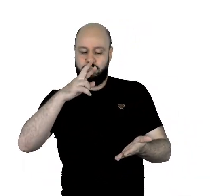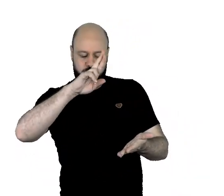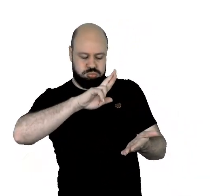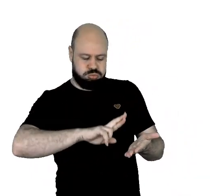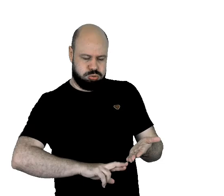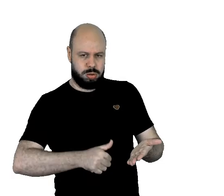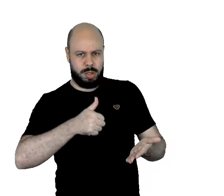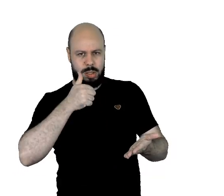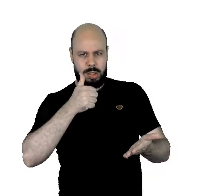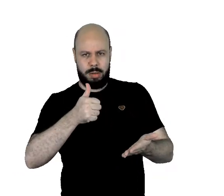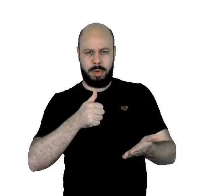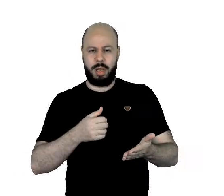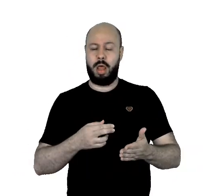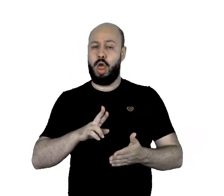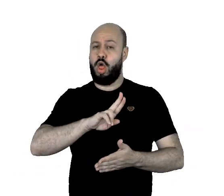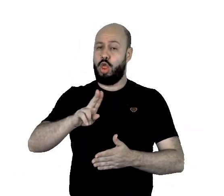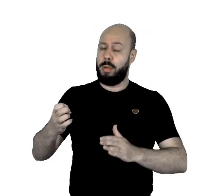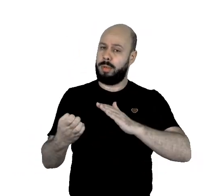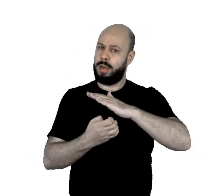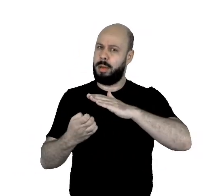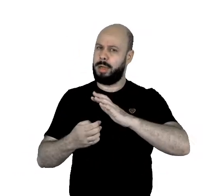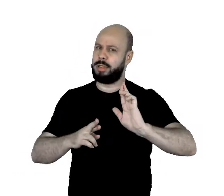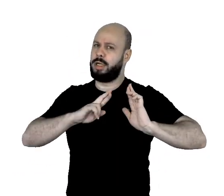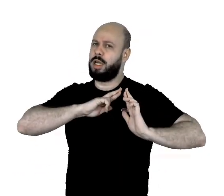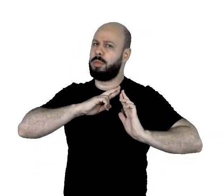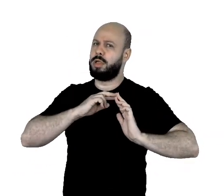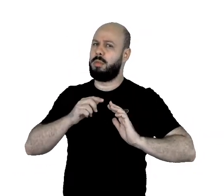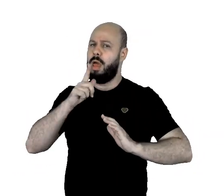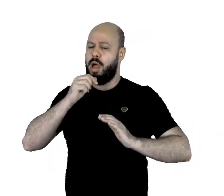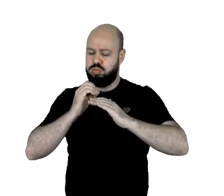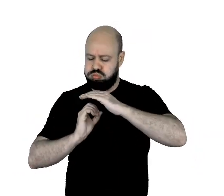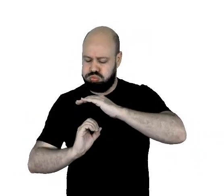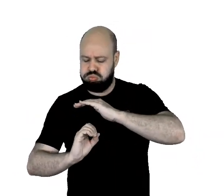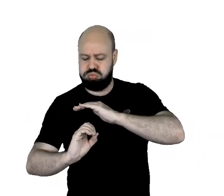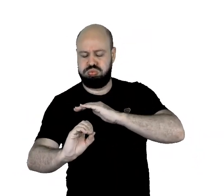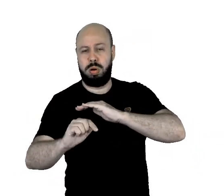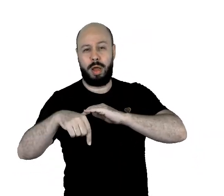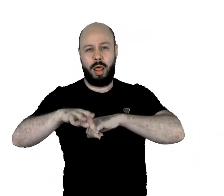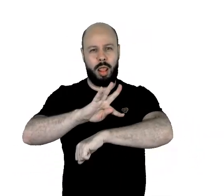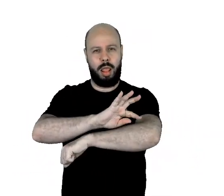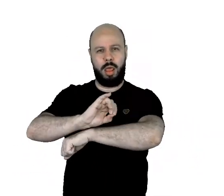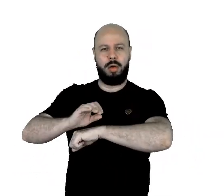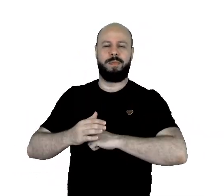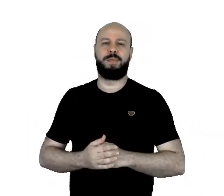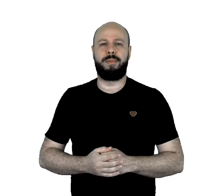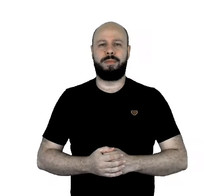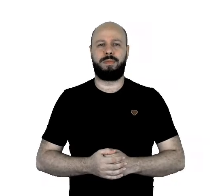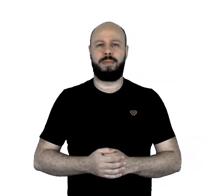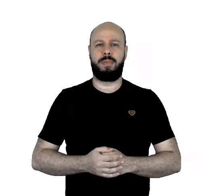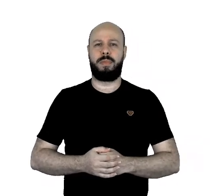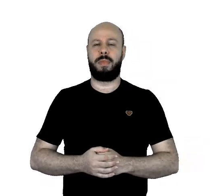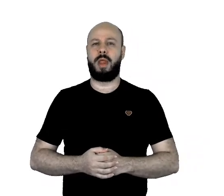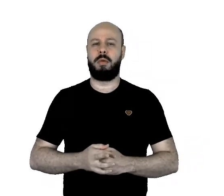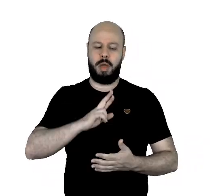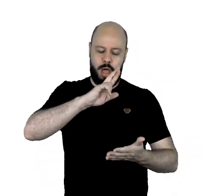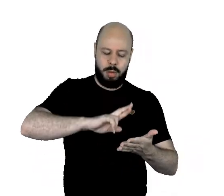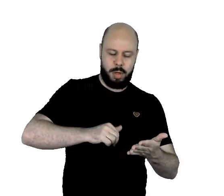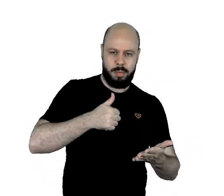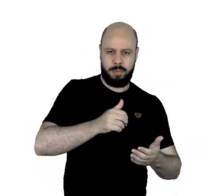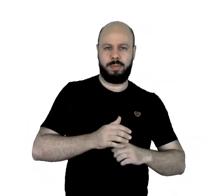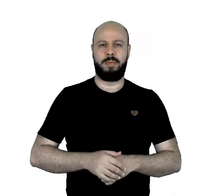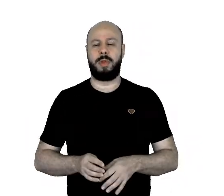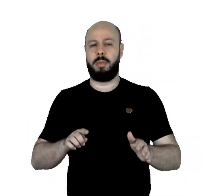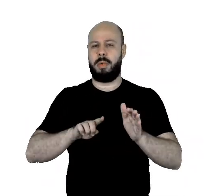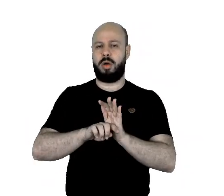o nome da empresa responsável pelo abastecimento de água no estado do Tocantins e responder aí.